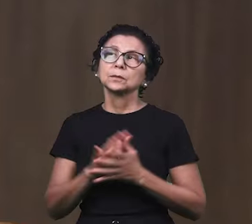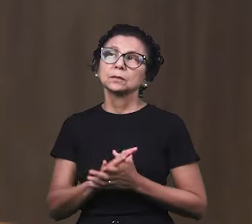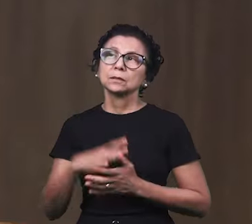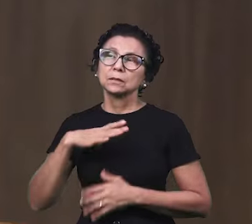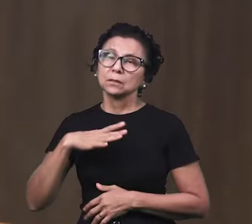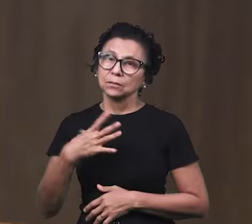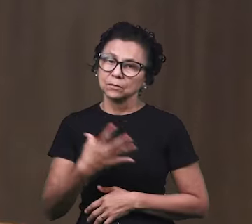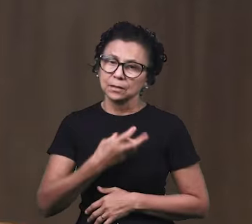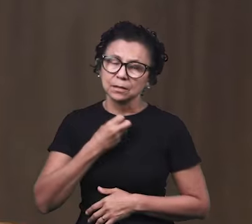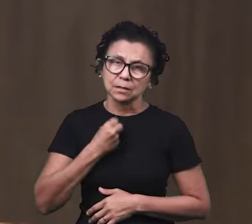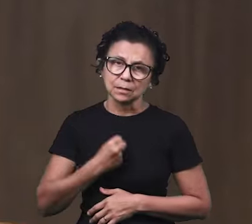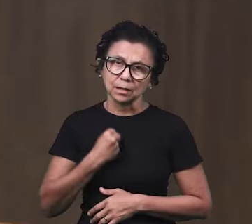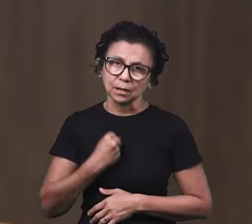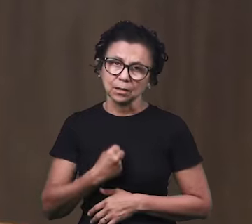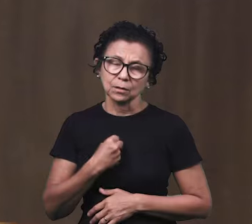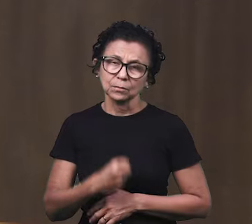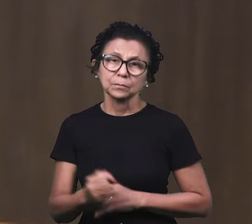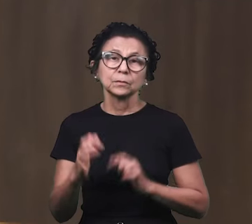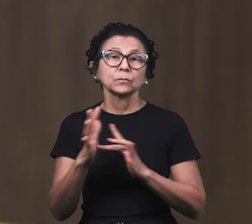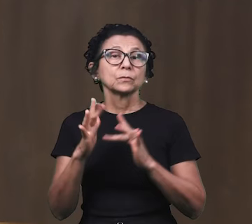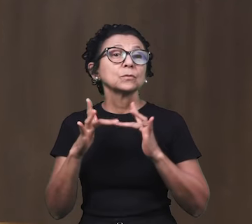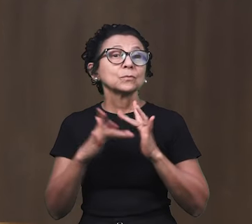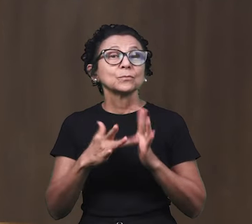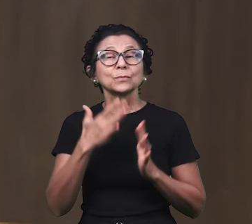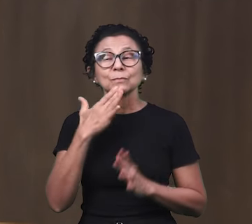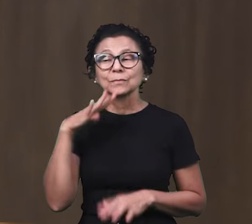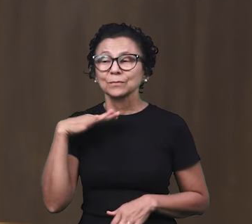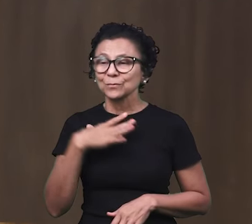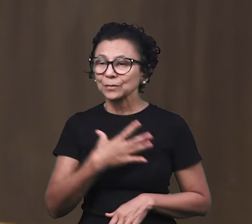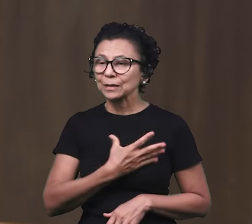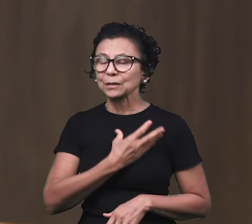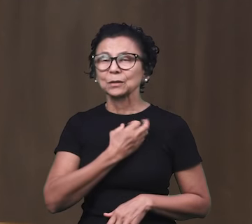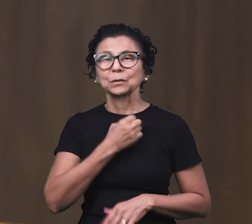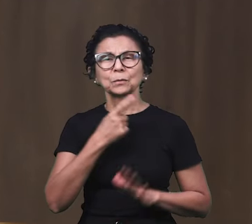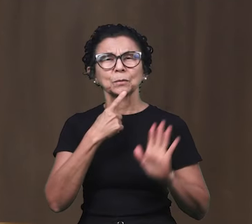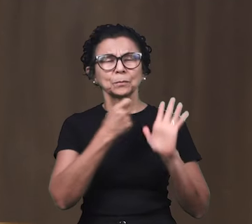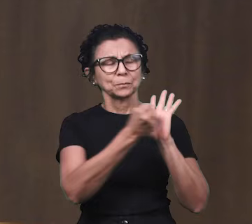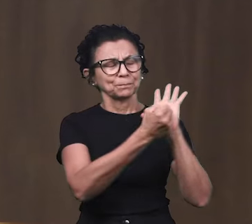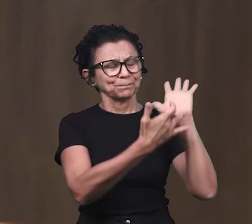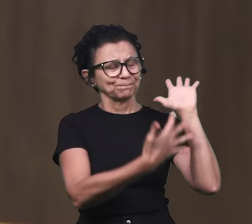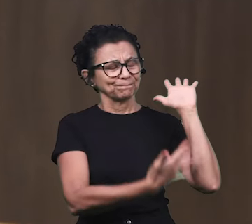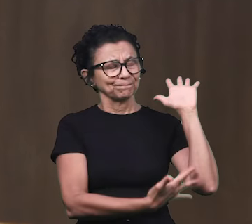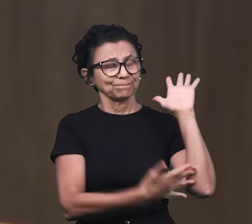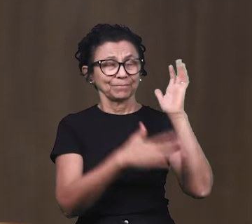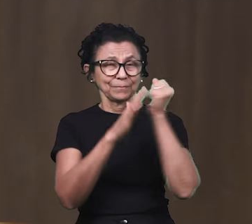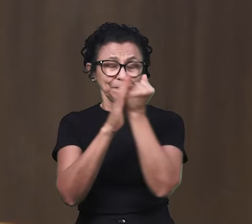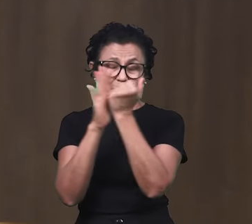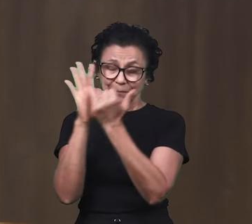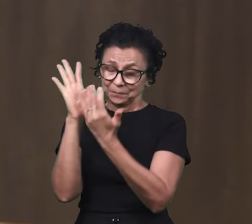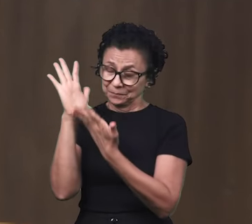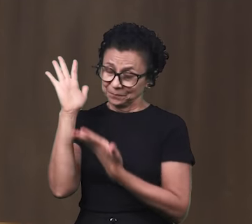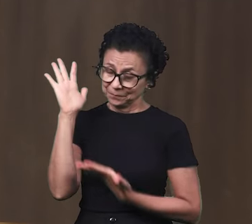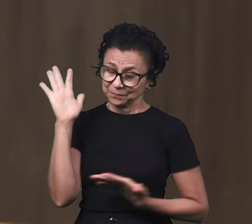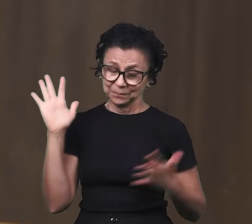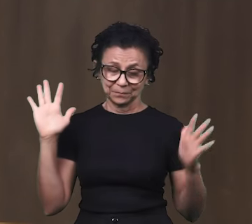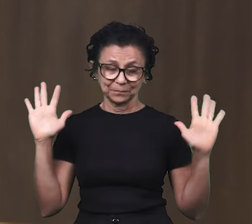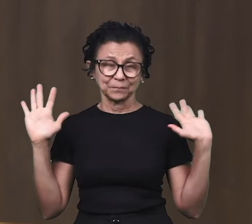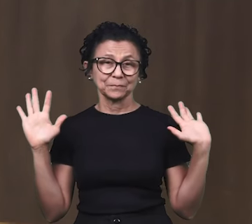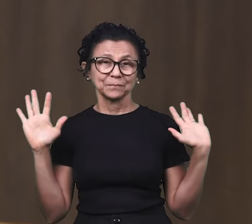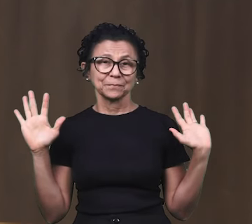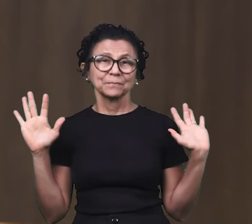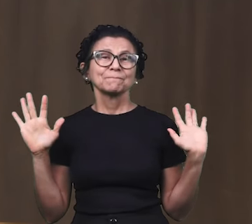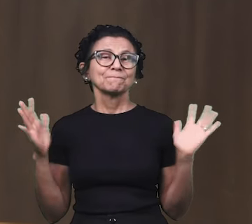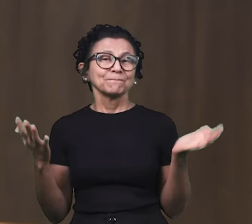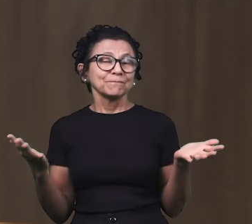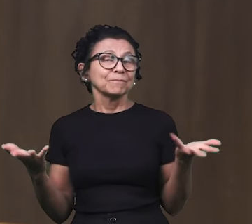um Salvador que deu a sua vida por nós, que derramou seu sangue precioso. E isso é maravilhoso,